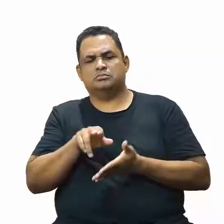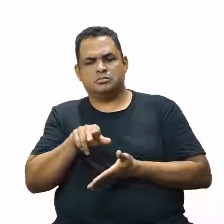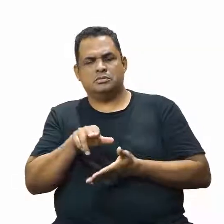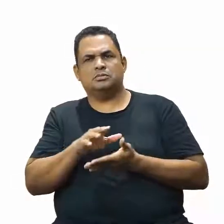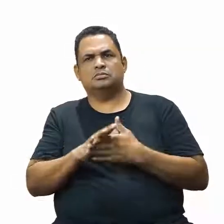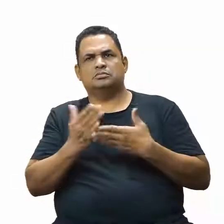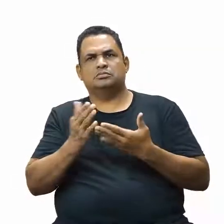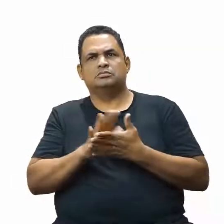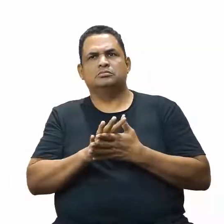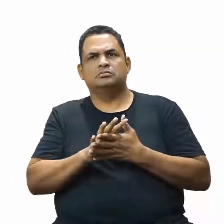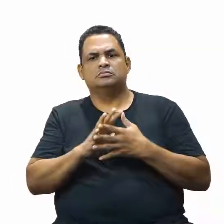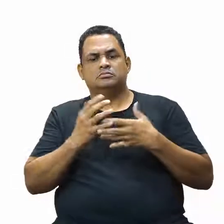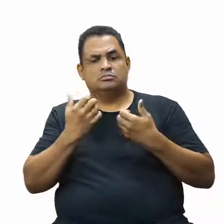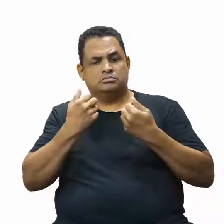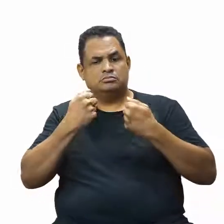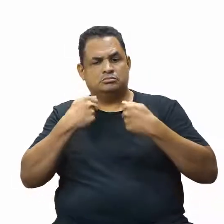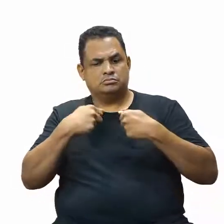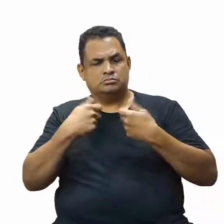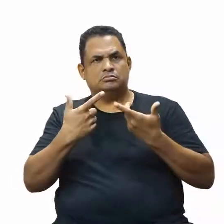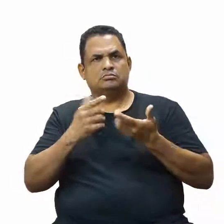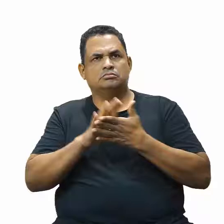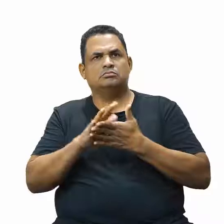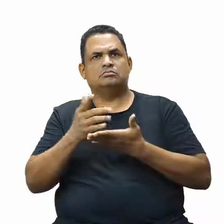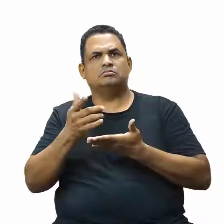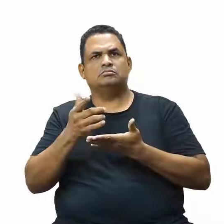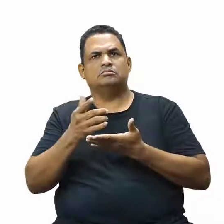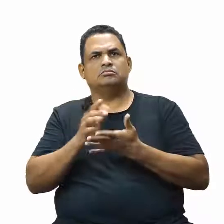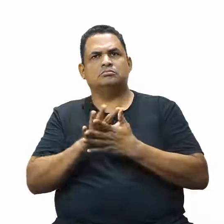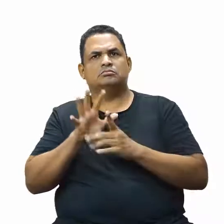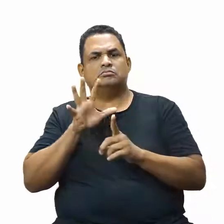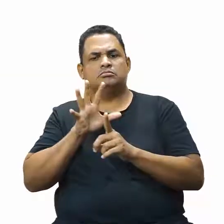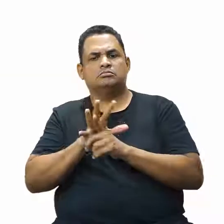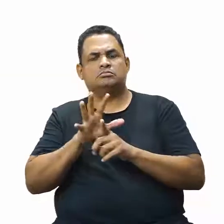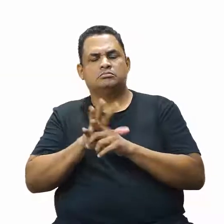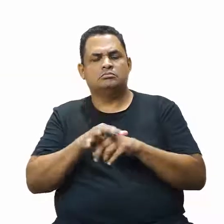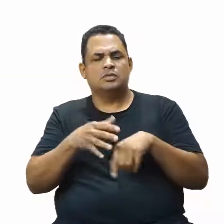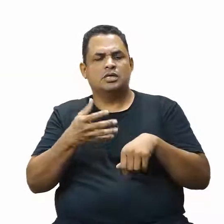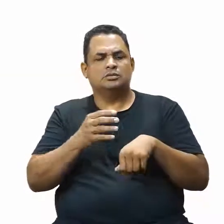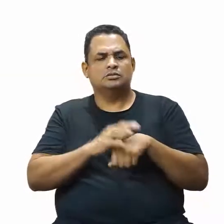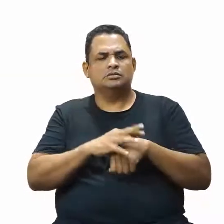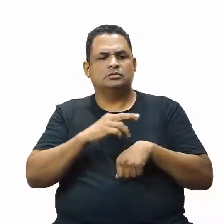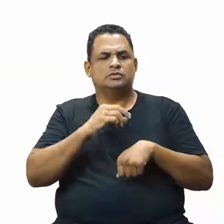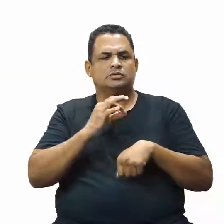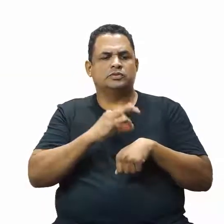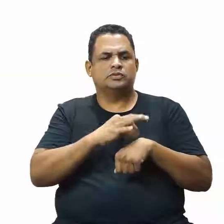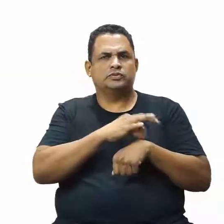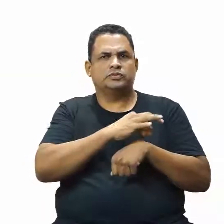mais resistentes do que outros ao ataque de formigas.